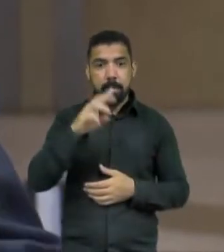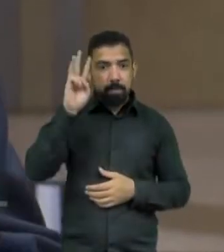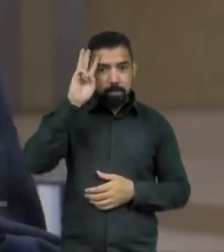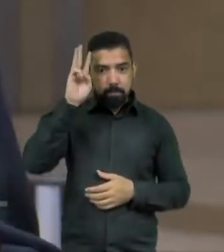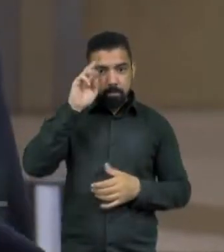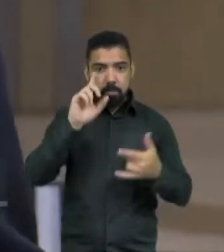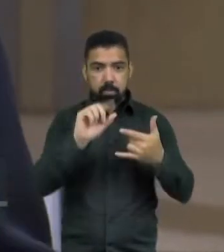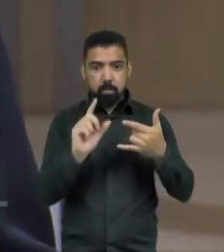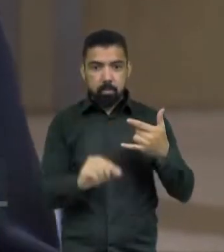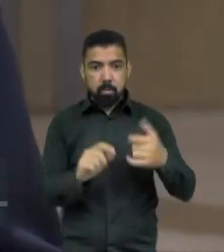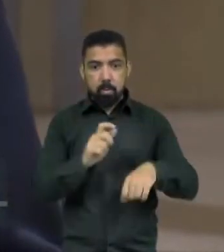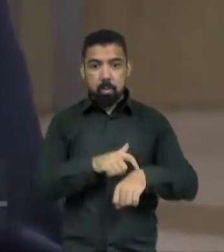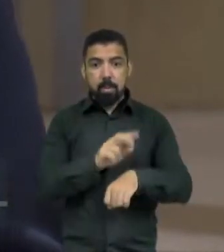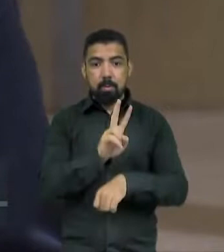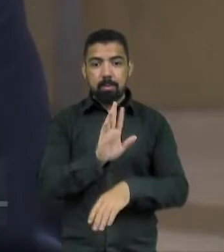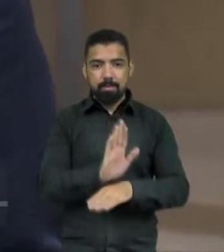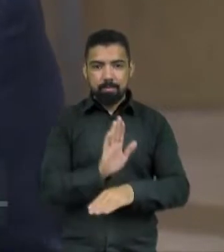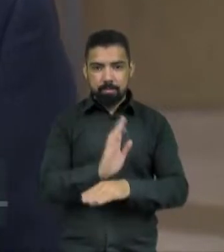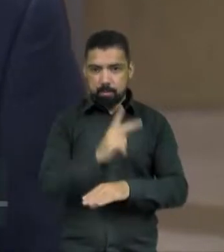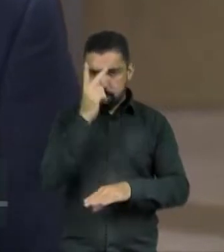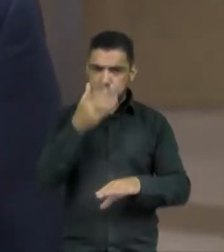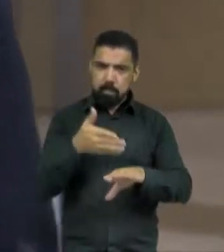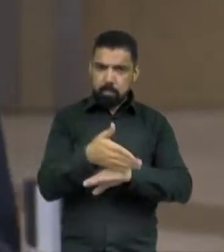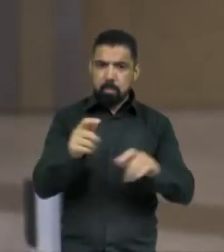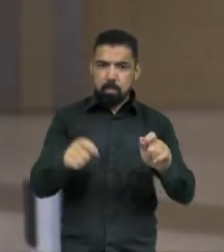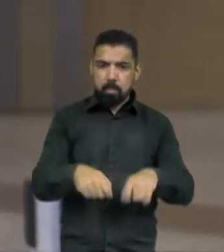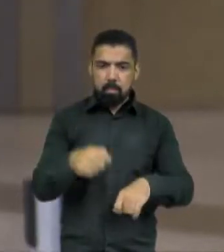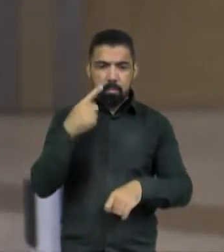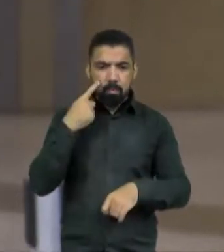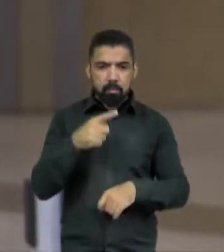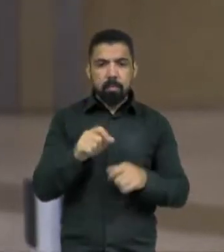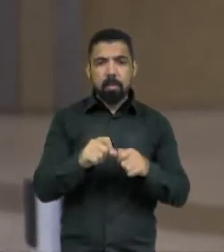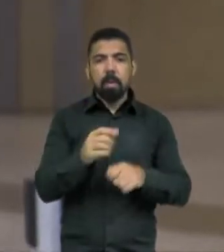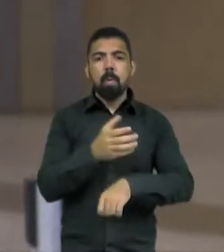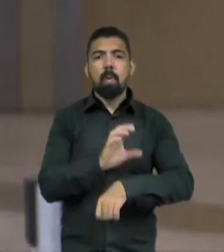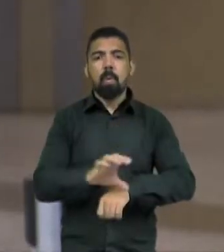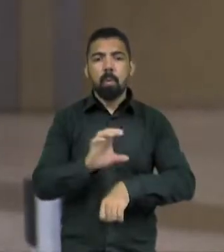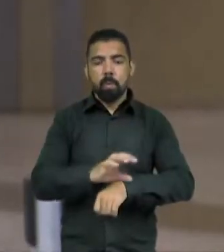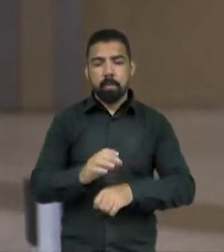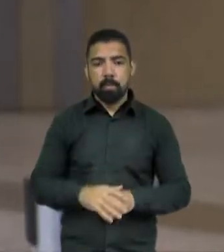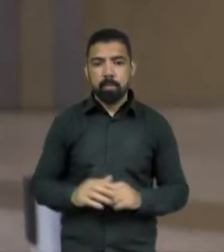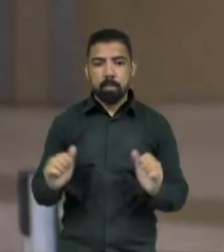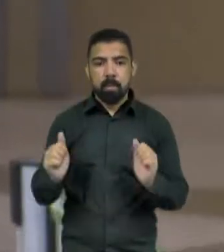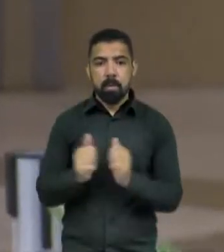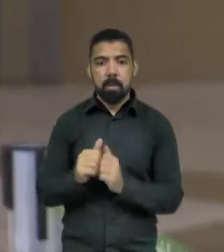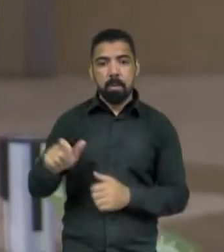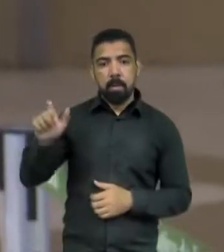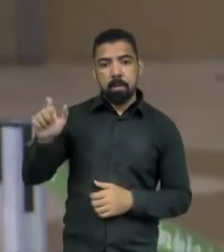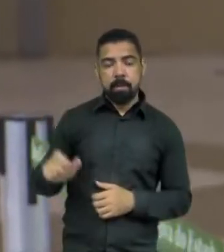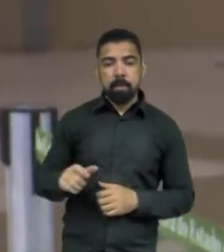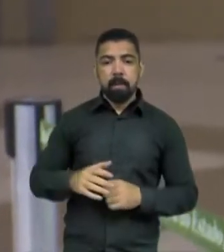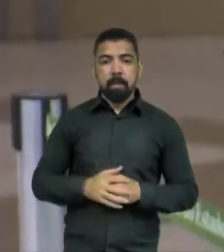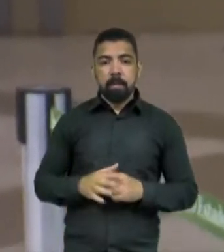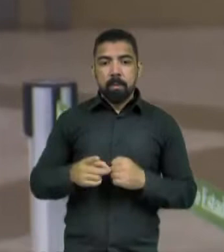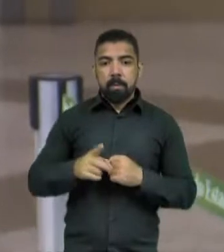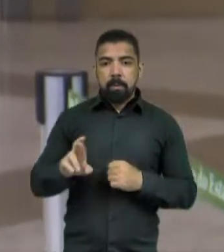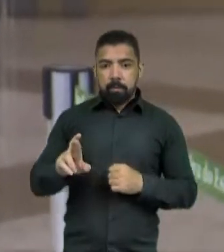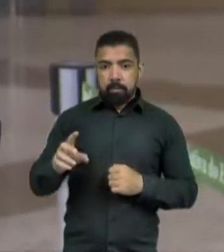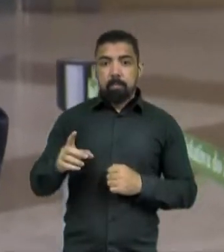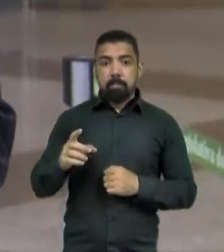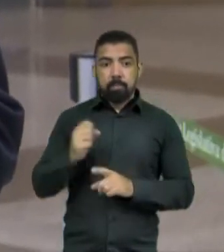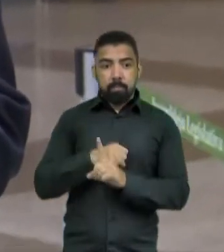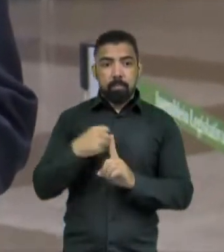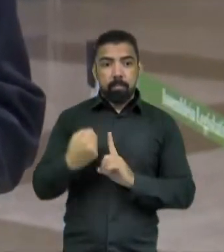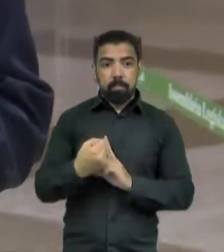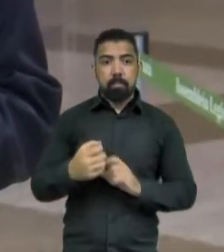das 14h. As pessoas já podem acessar para fazer esse curso. Eu estou aqui com o doutor em sociologia